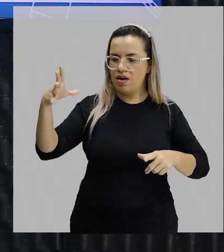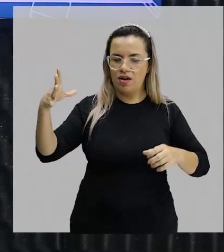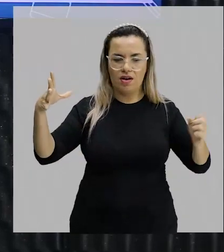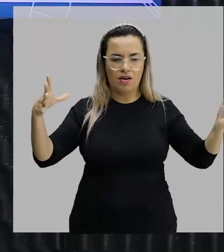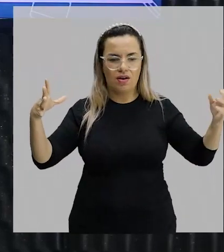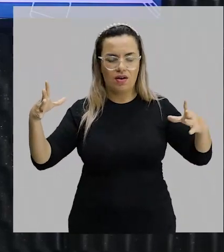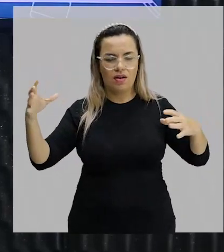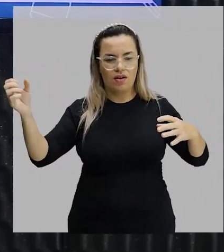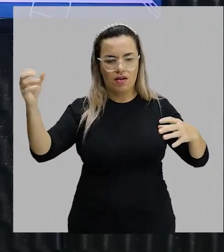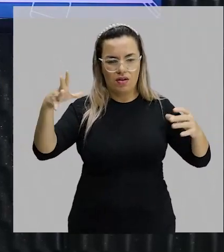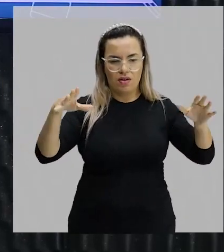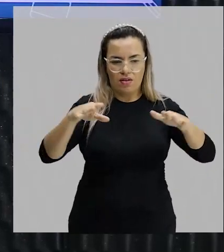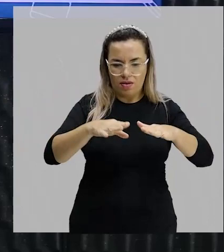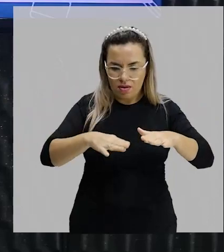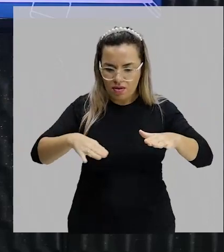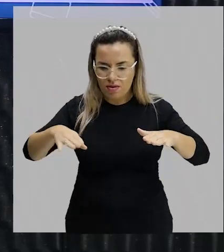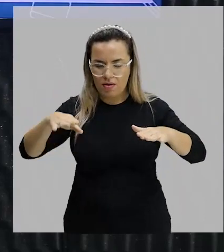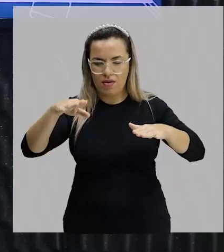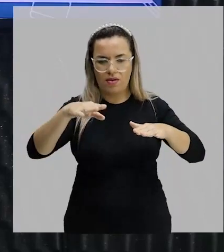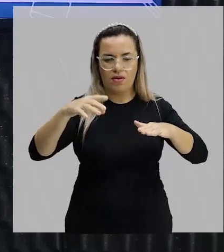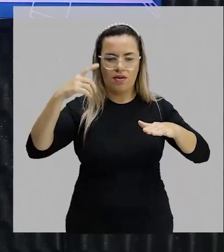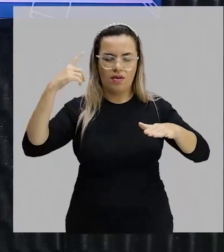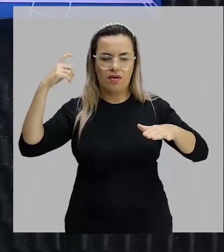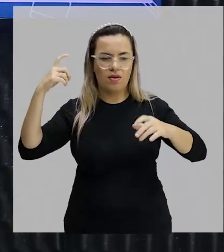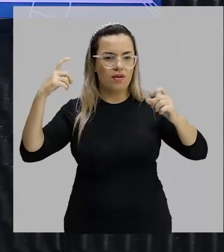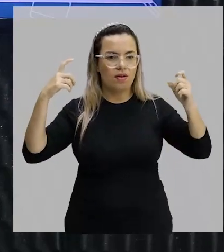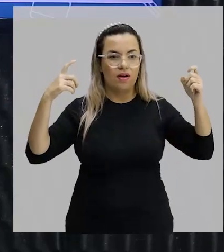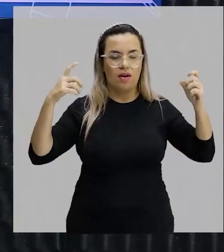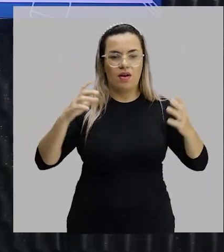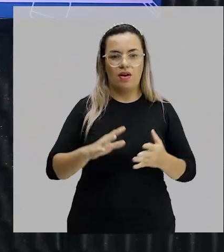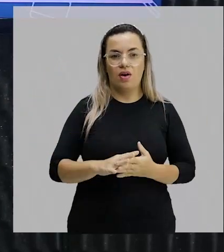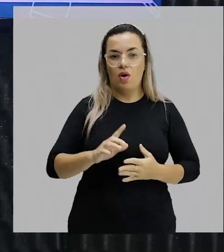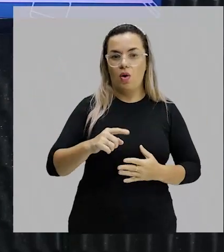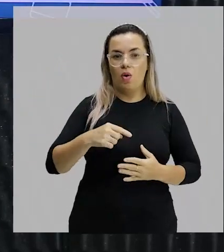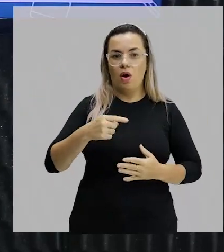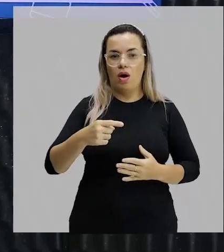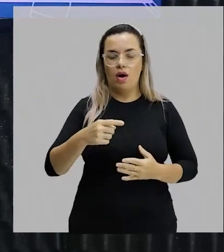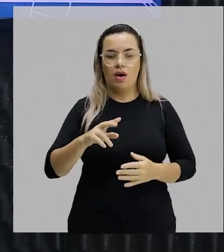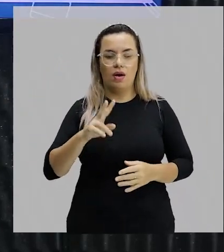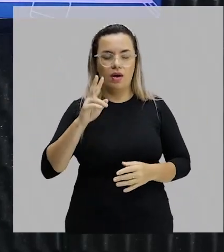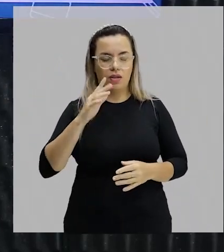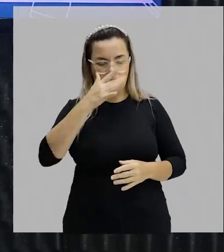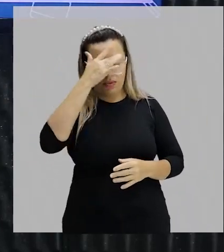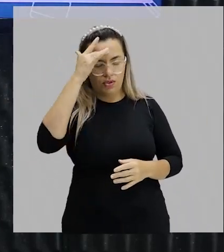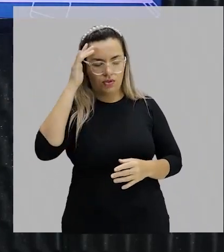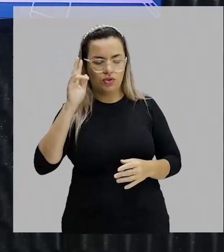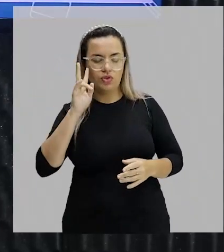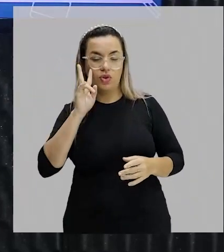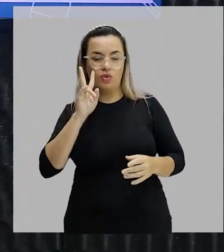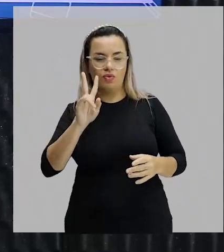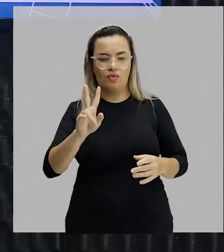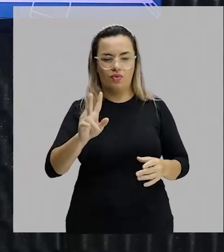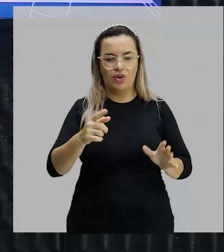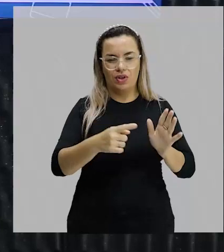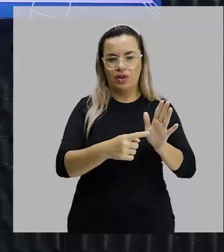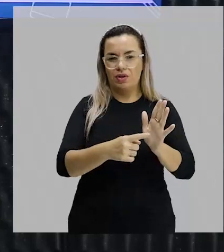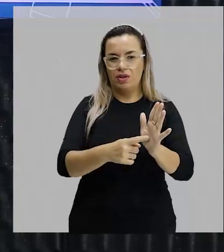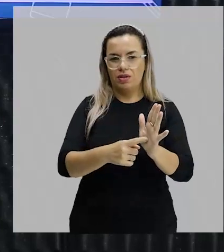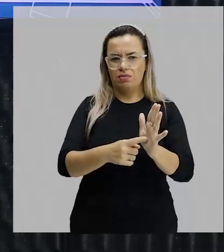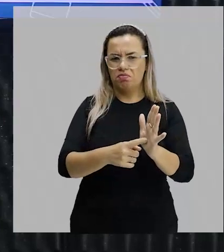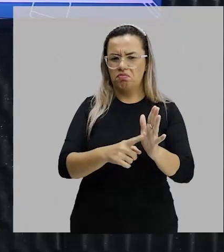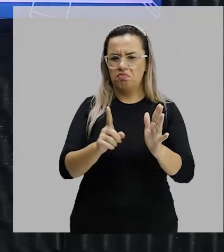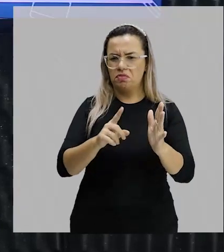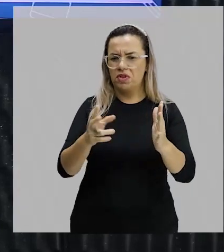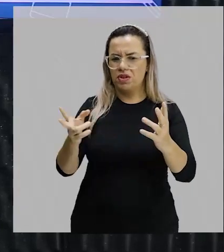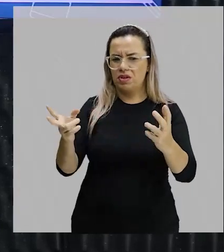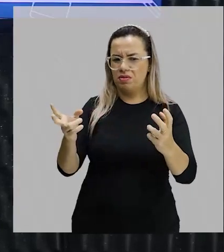esse efeito sensorial, a plateia nem percebe por que ela está tão encantada com aquilo, sem se dar conta de que uma música no momento certo, uma